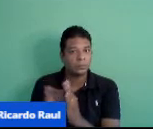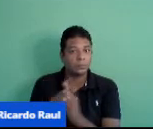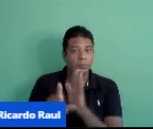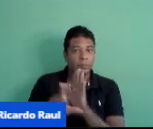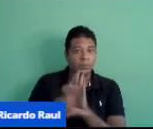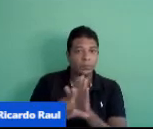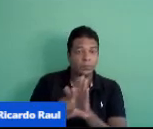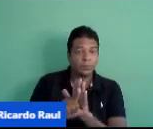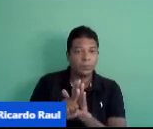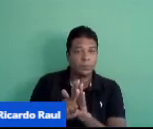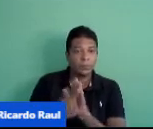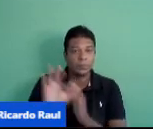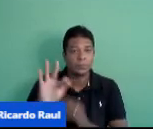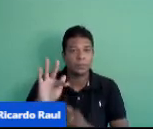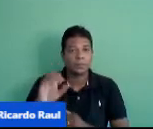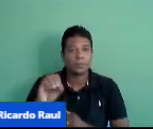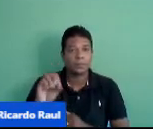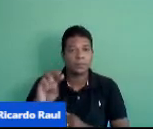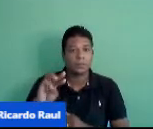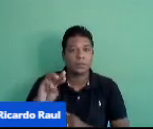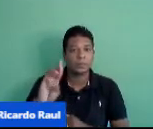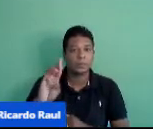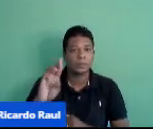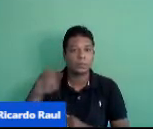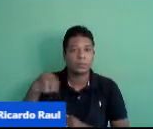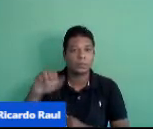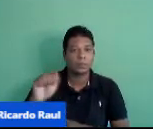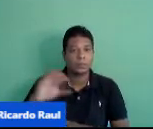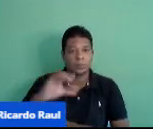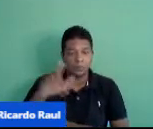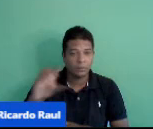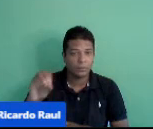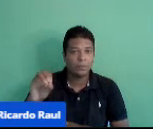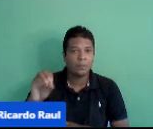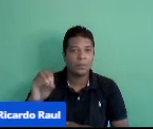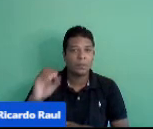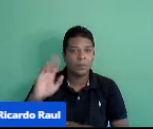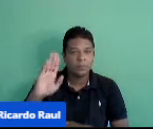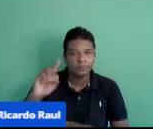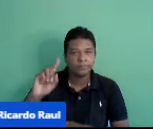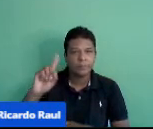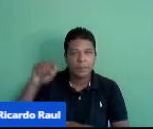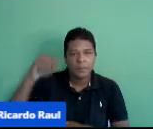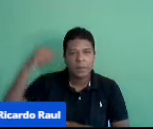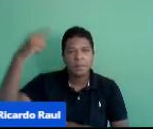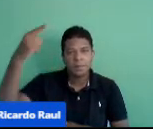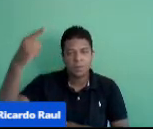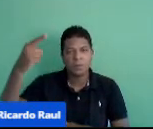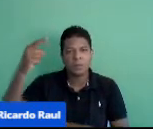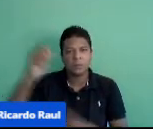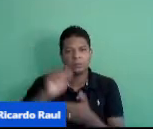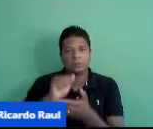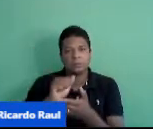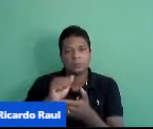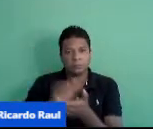formação, é que aí eu acho que poderia, sei lá, ter deixado um pouco mais para frente ali, mas um ponto